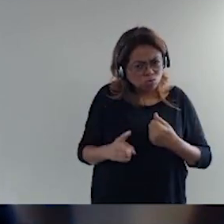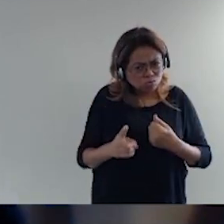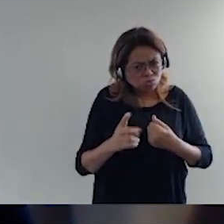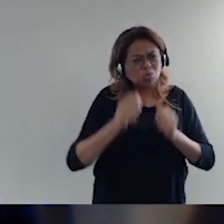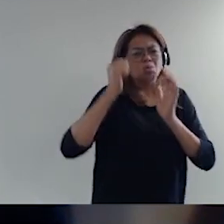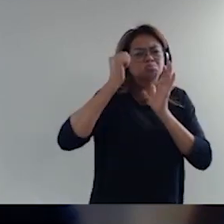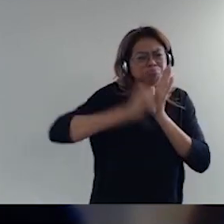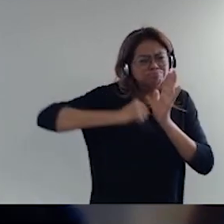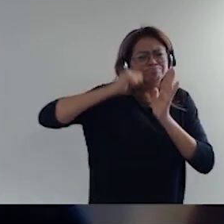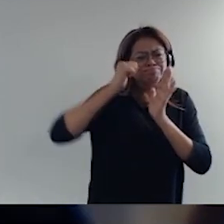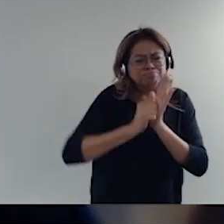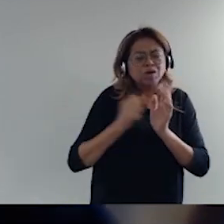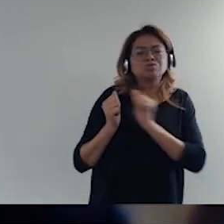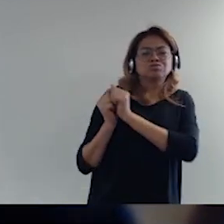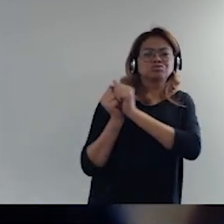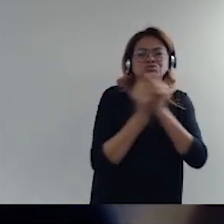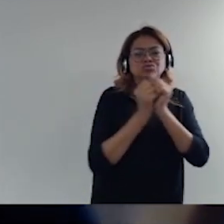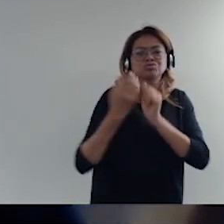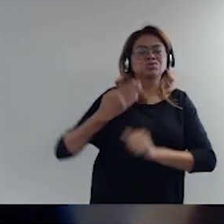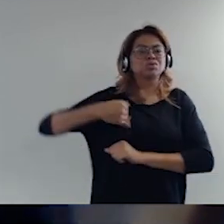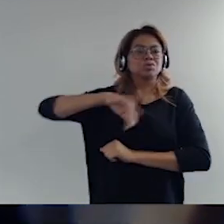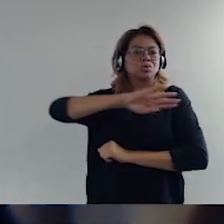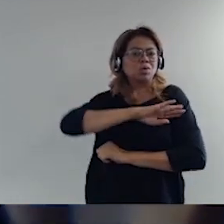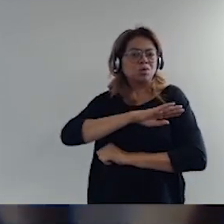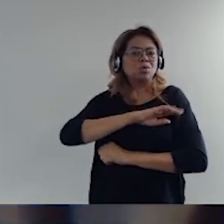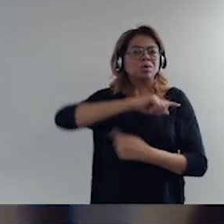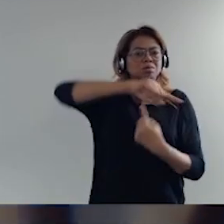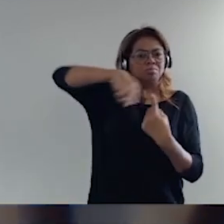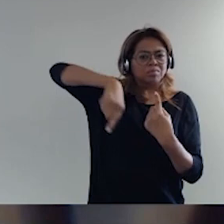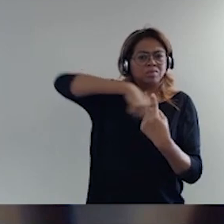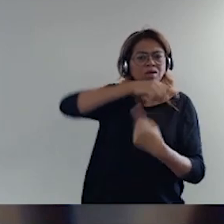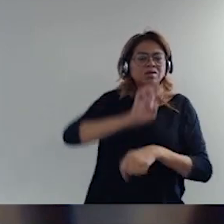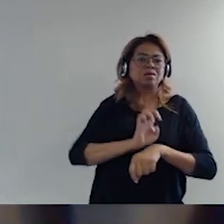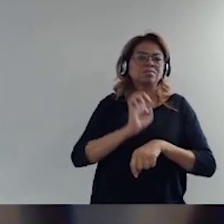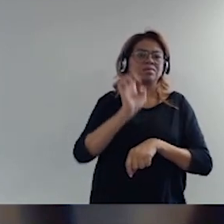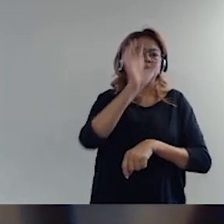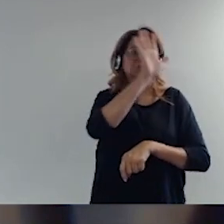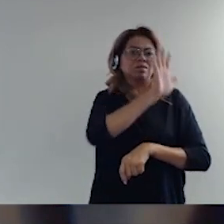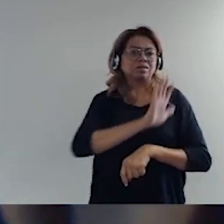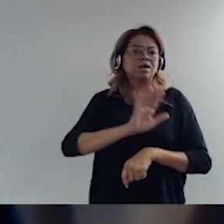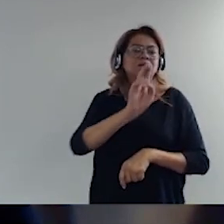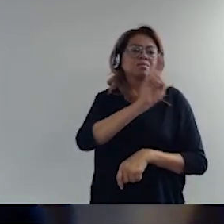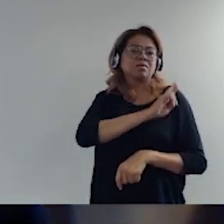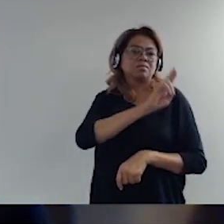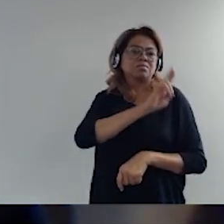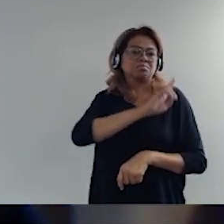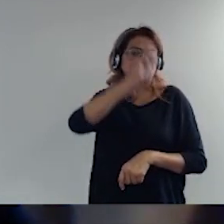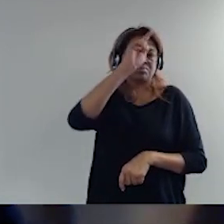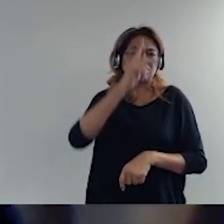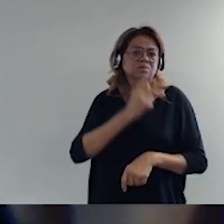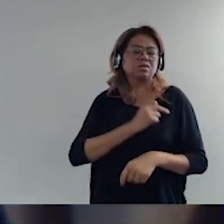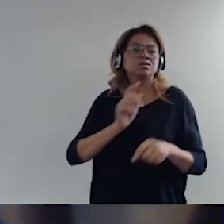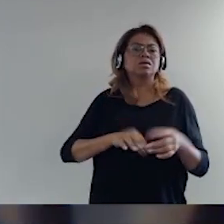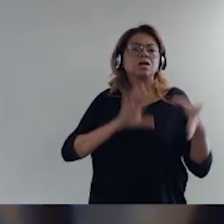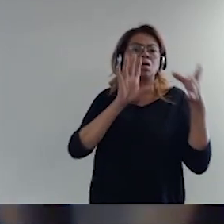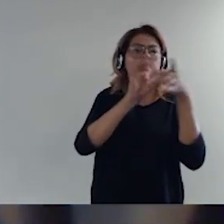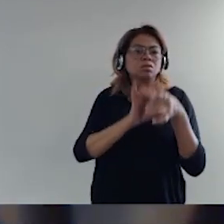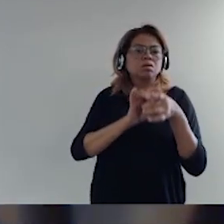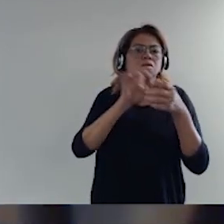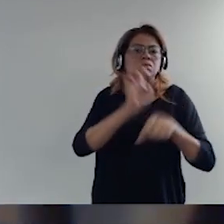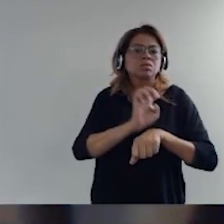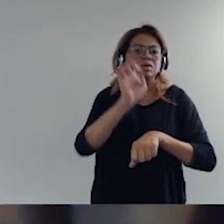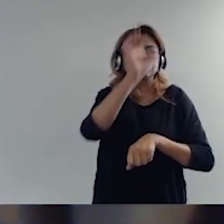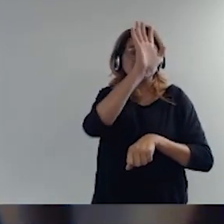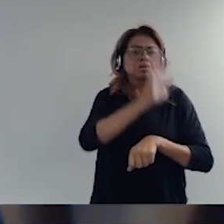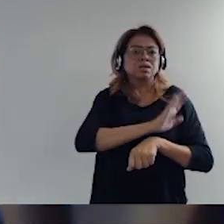também em torno de uma federação efetivamente autônoma, em que União, Estados,